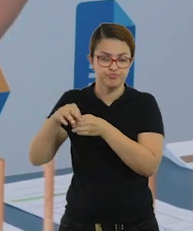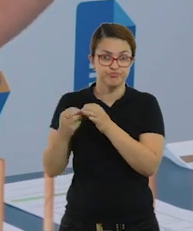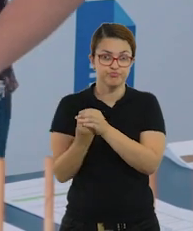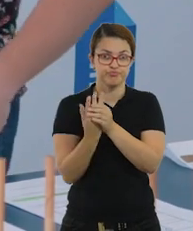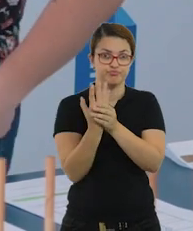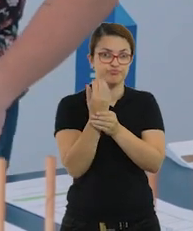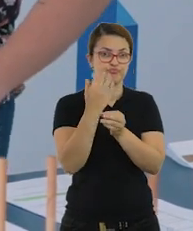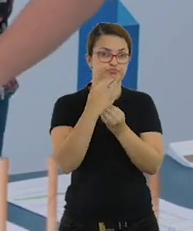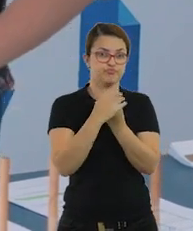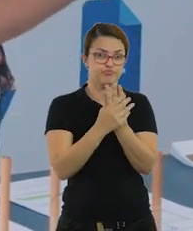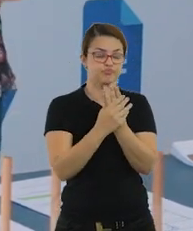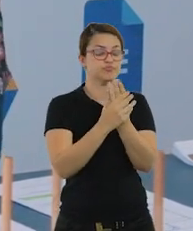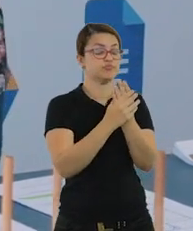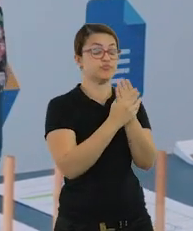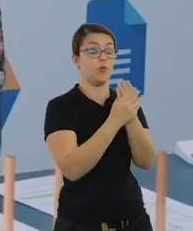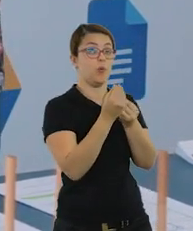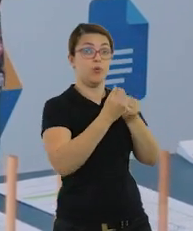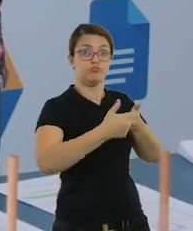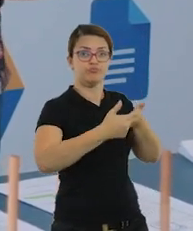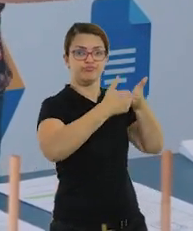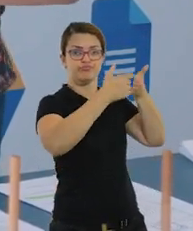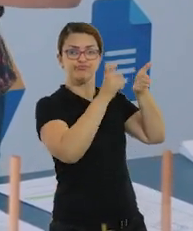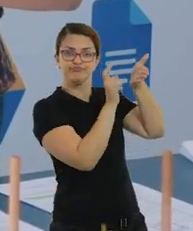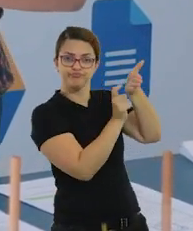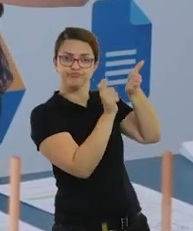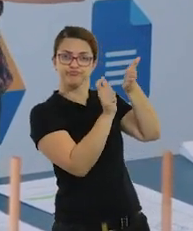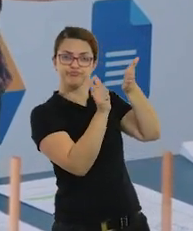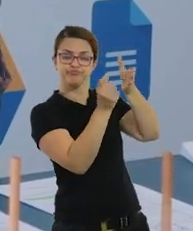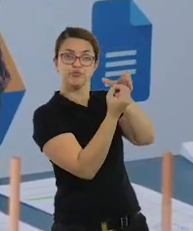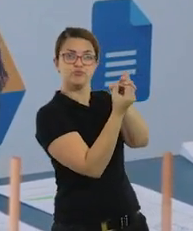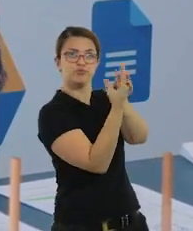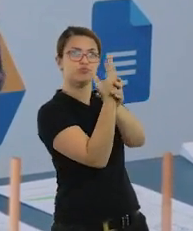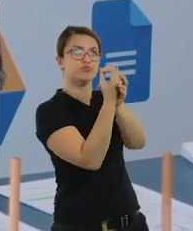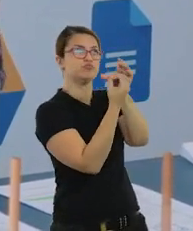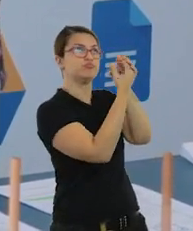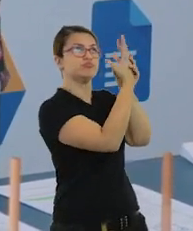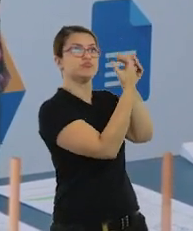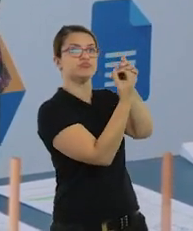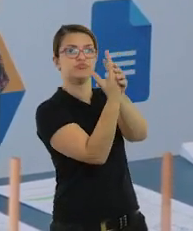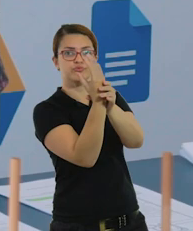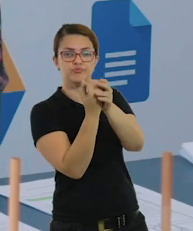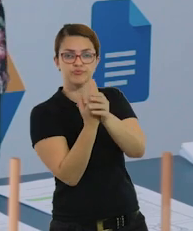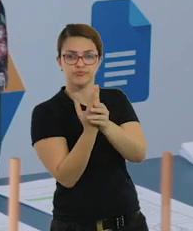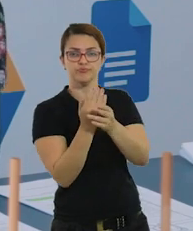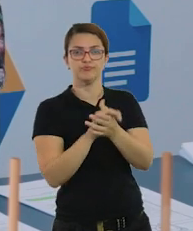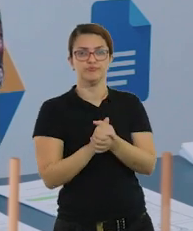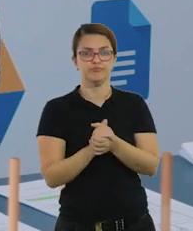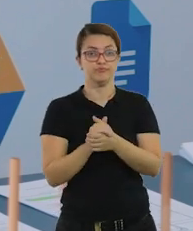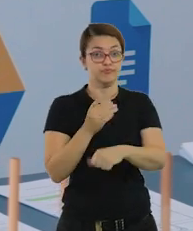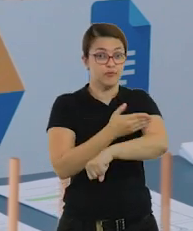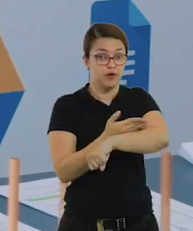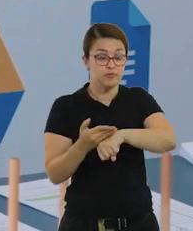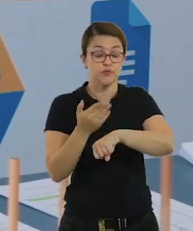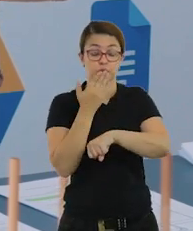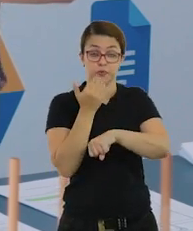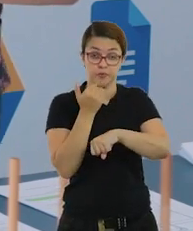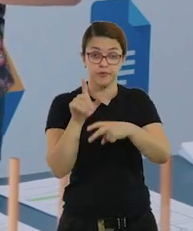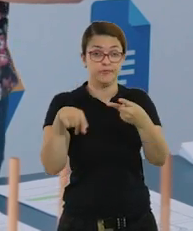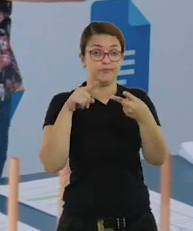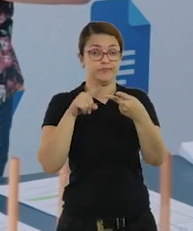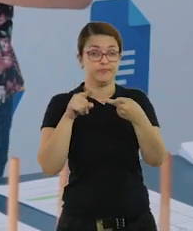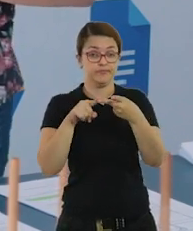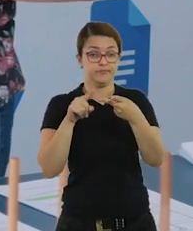horta suspensa. Então, a atividade 1, você vai refletir sobre os hábitos alimentares e responder as perguntas lendo o